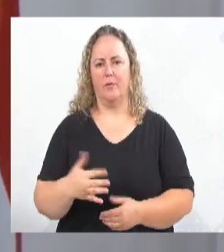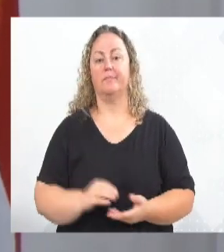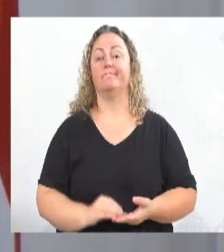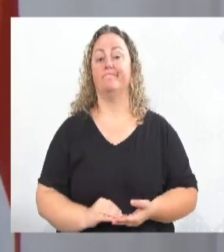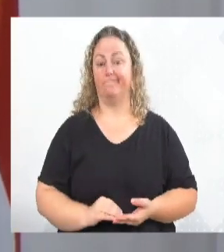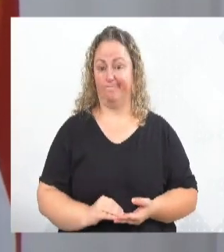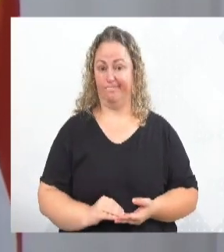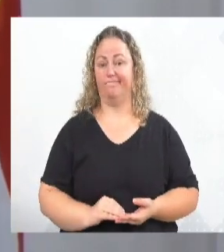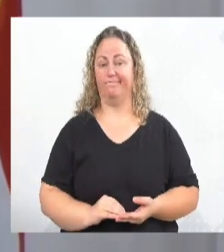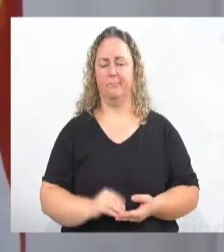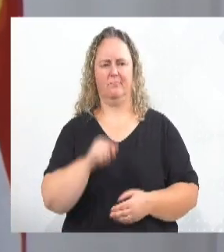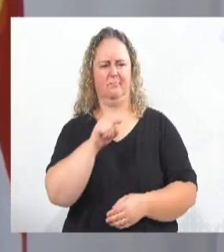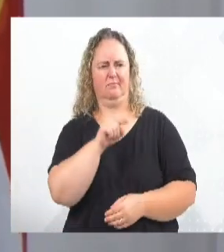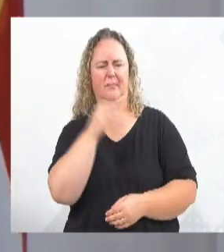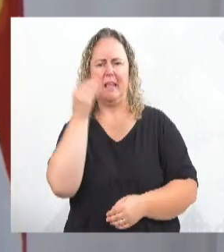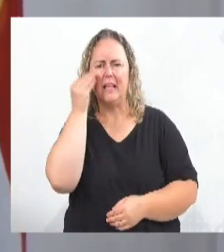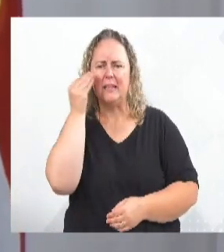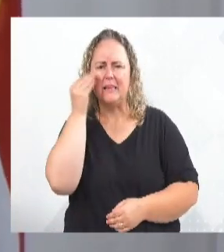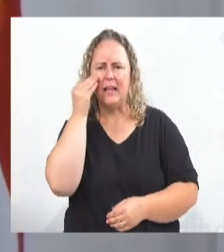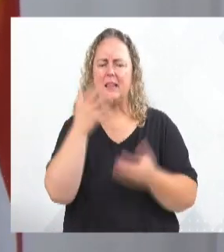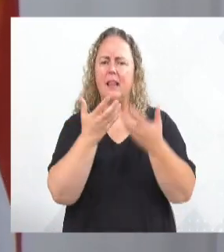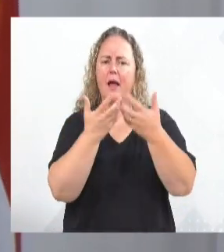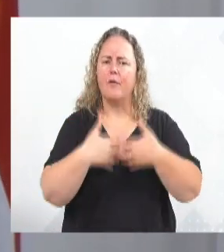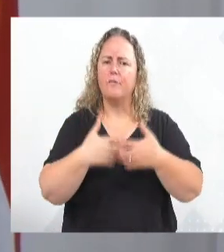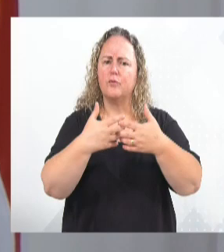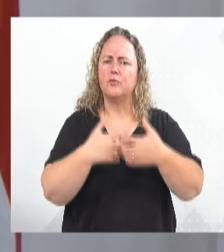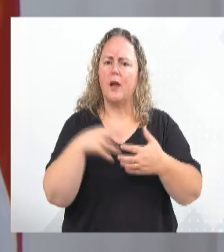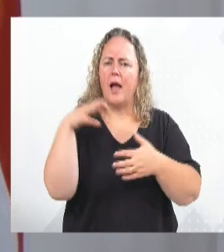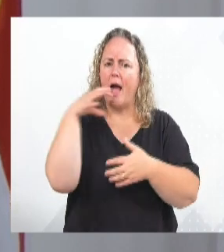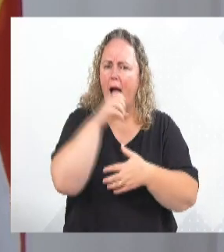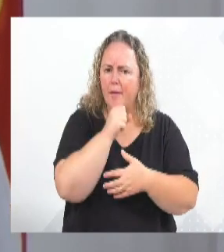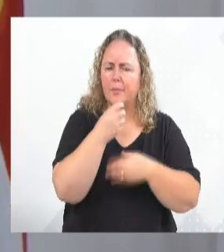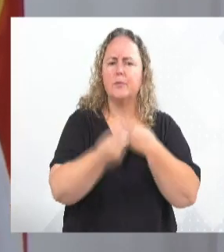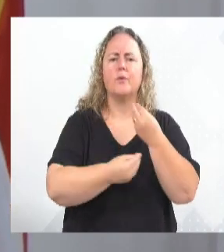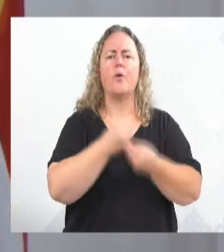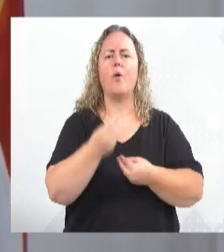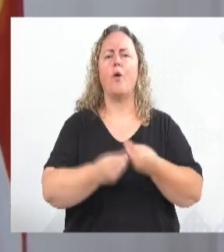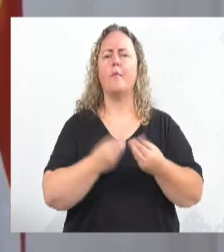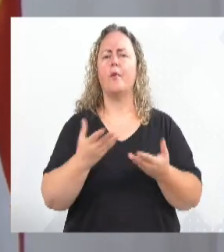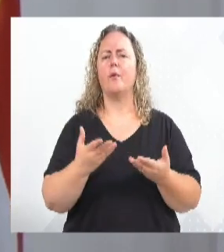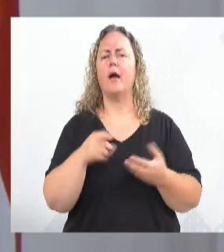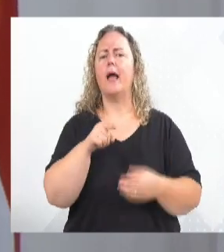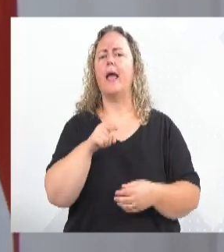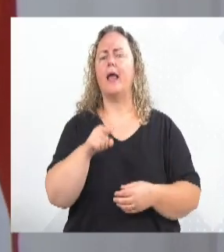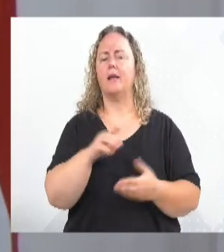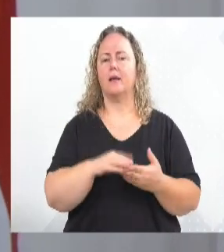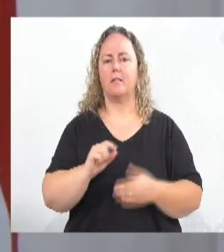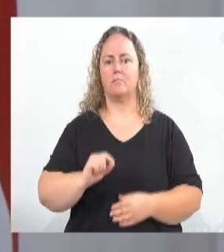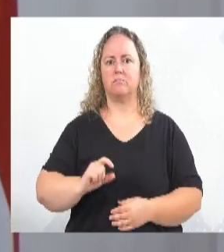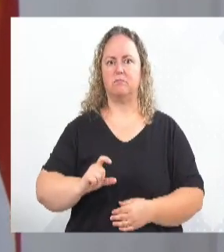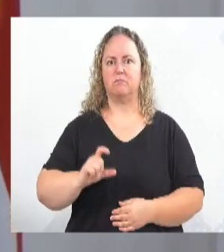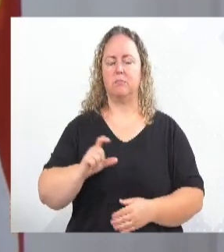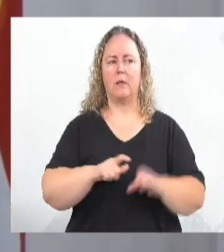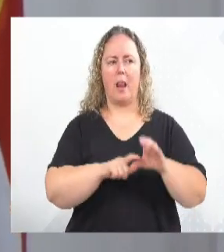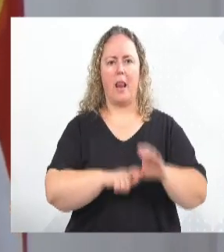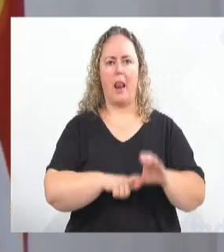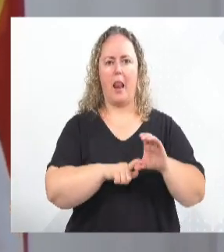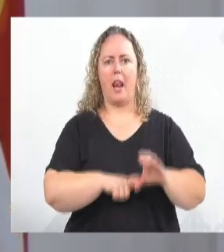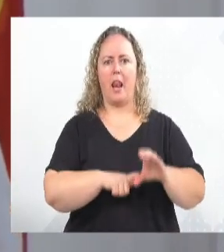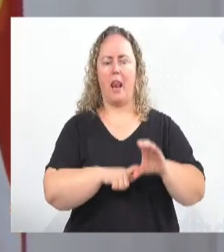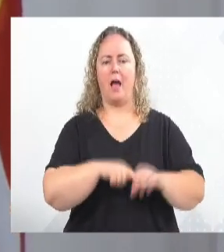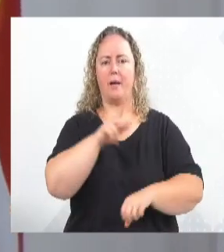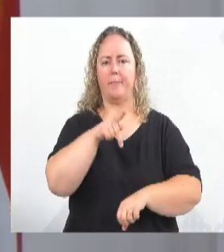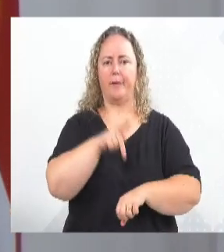para esse governo tentar fazer a coisa funcionar no curto prazo, ela é uma: aumentar o endividamento do país e aumentar